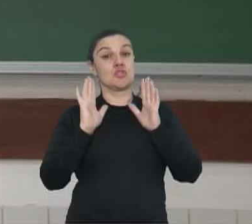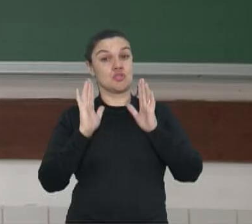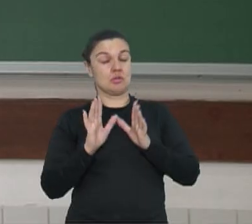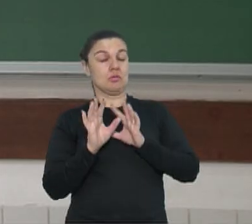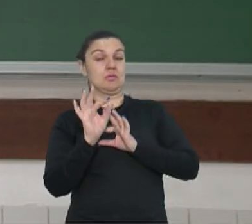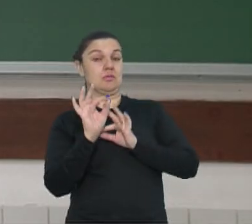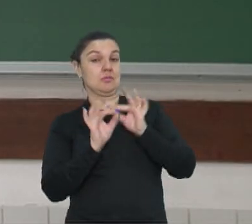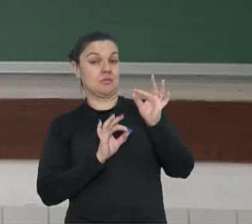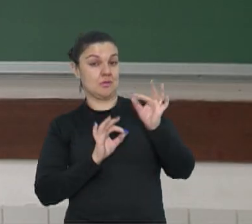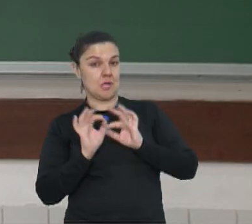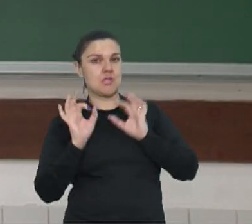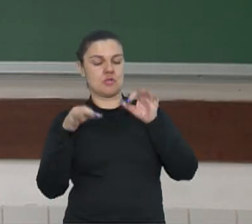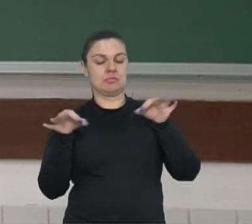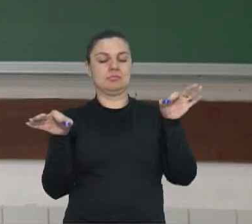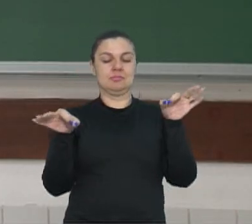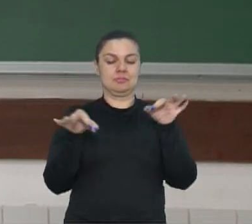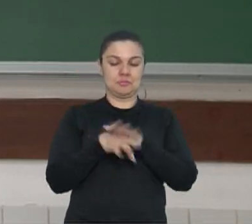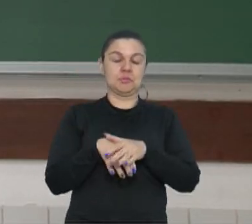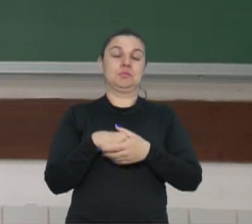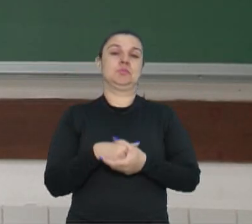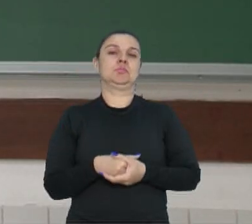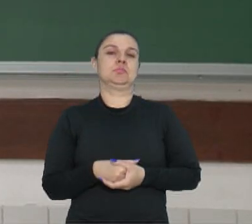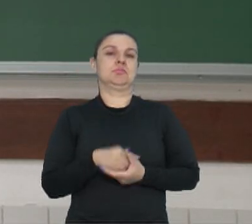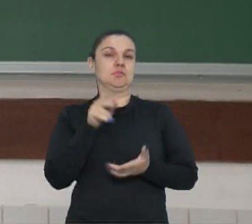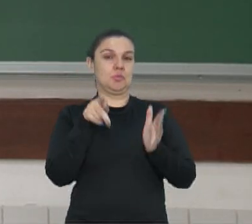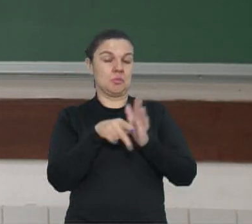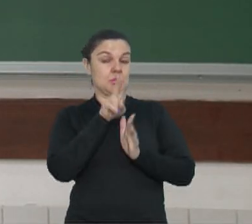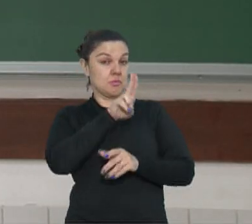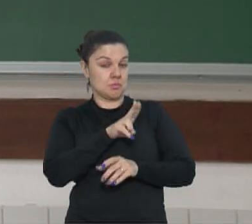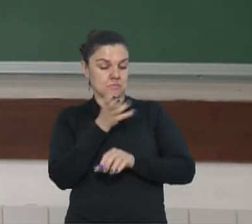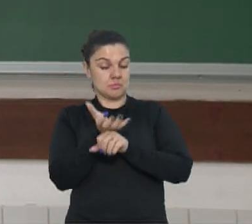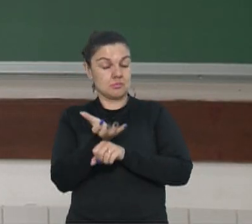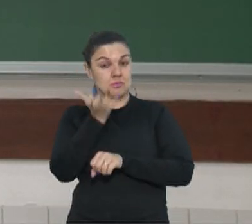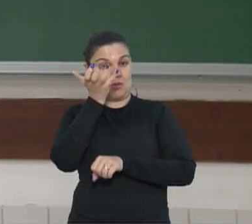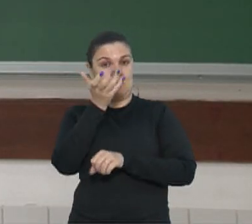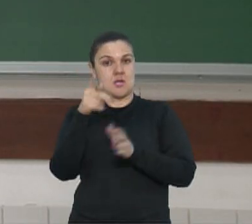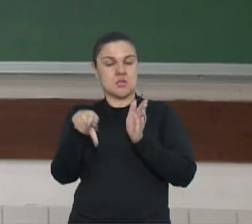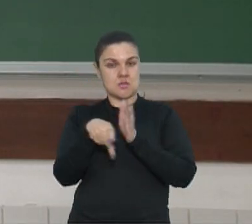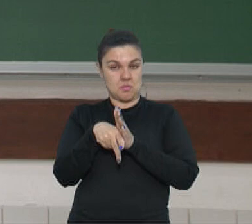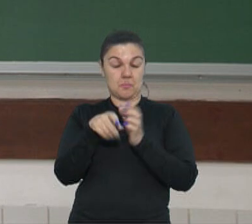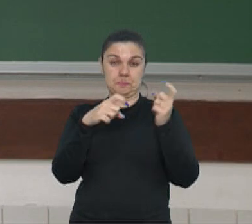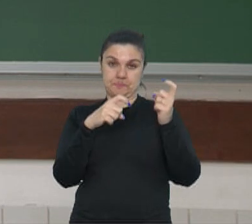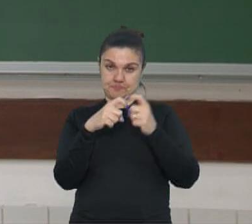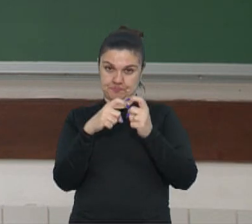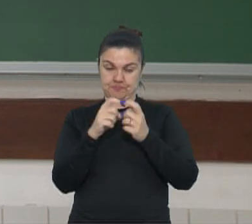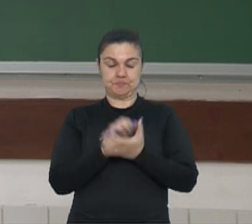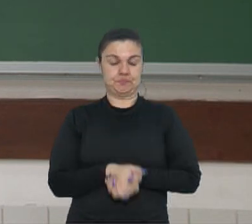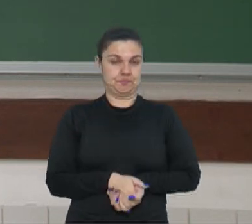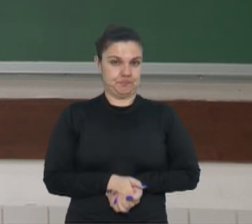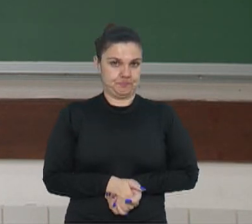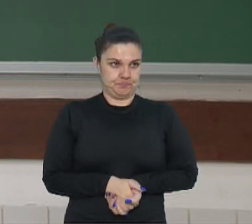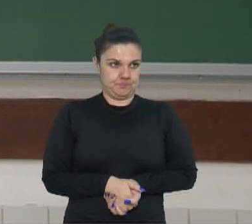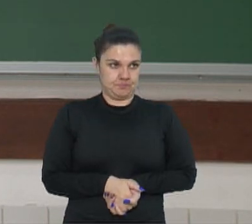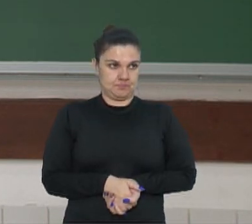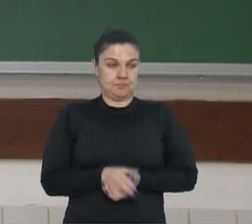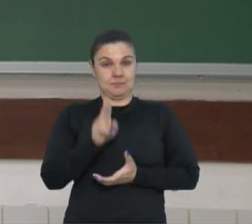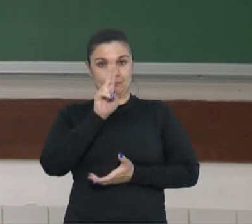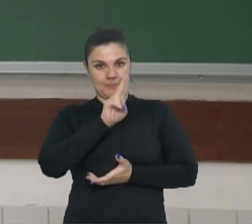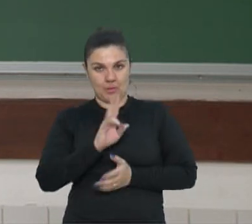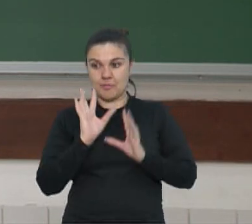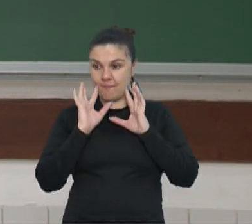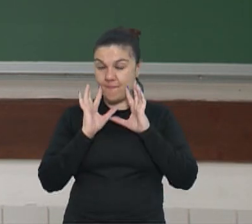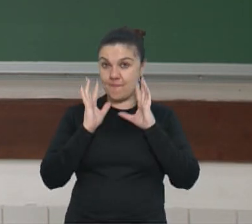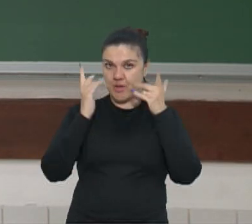desenvolvida e parte dela já pronta sobre o uso desse gás para fins medicinais. Para fins recreativos